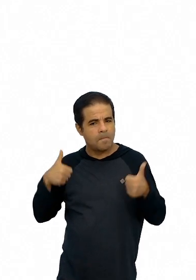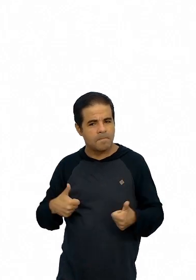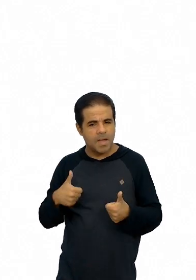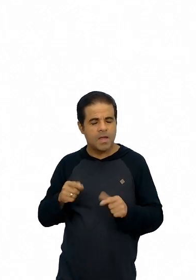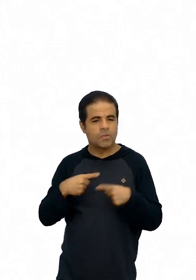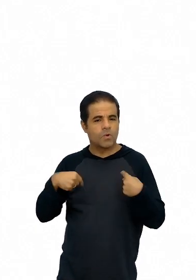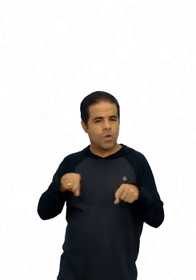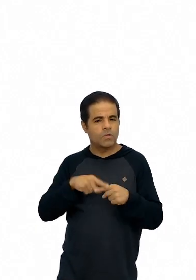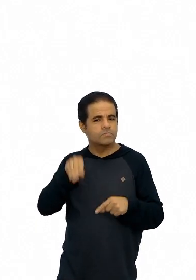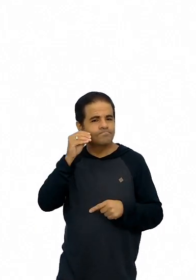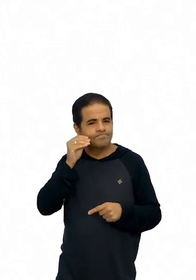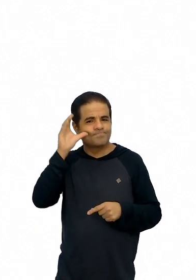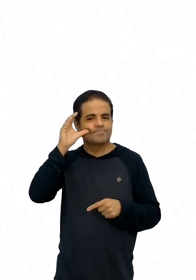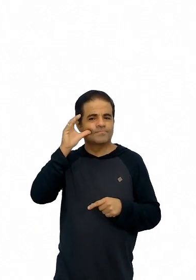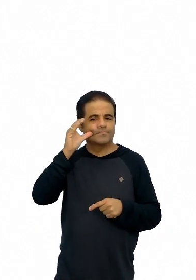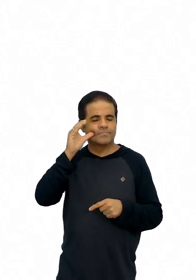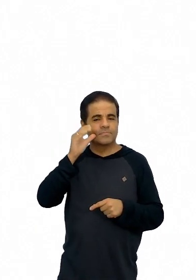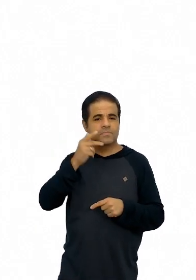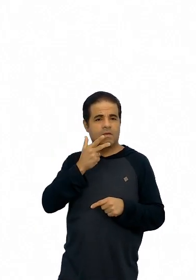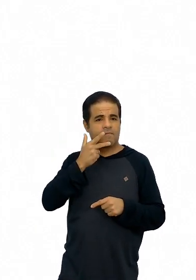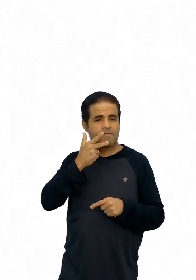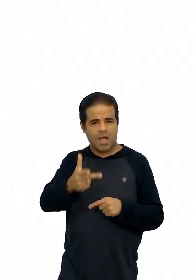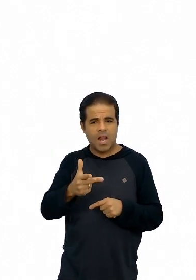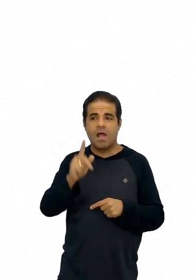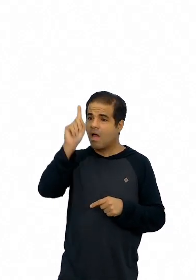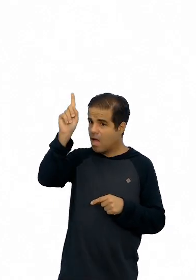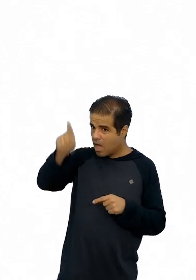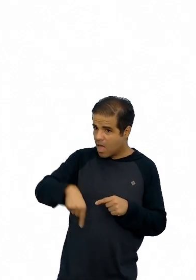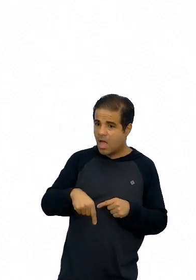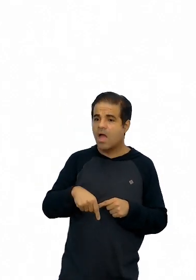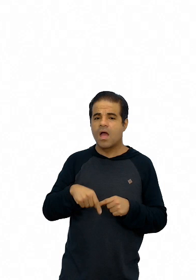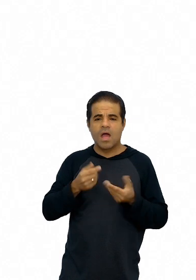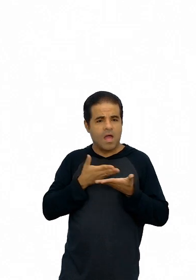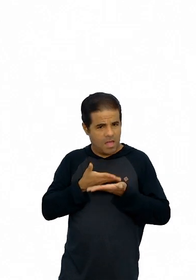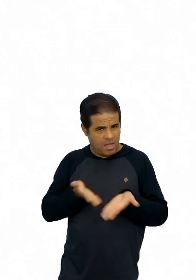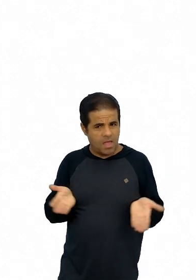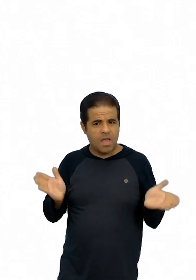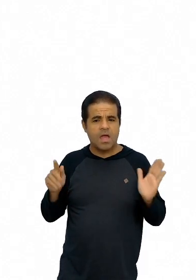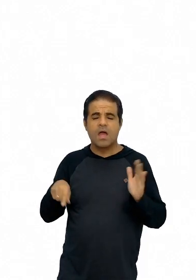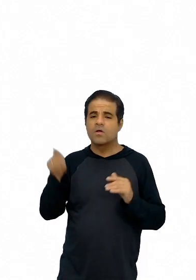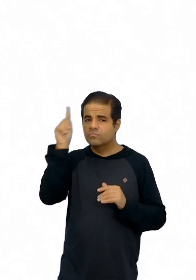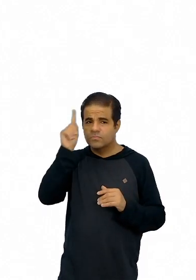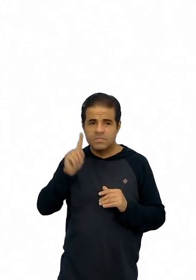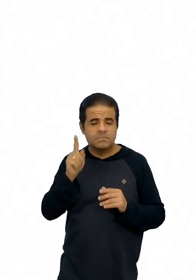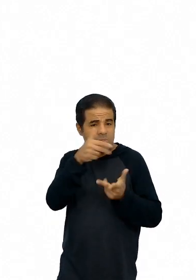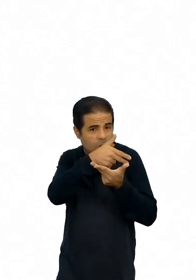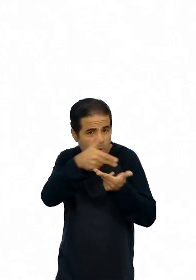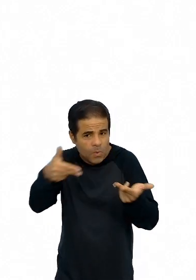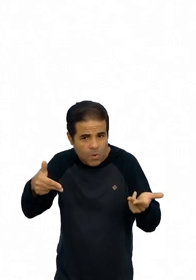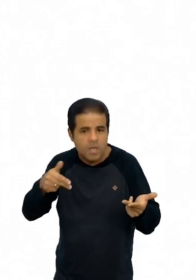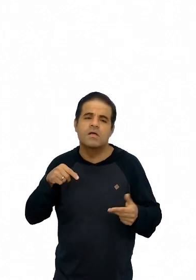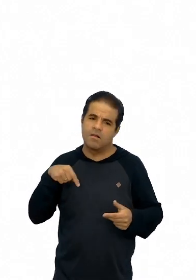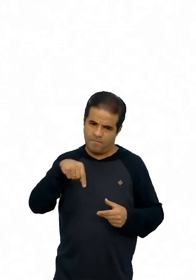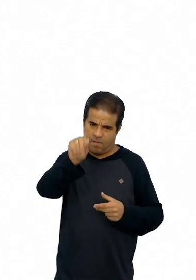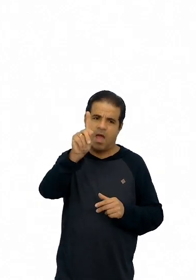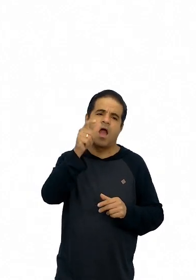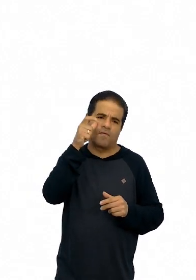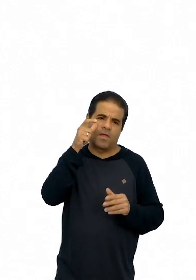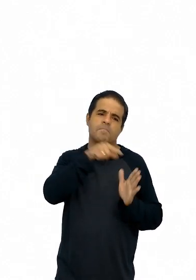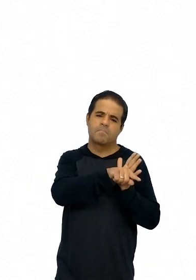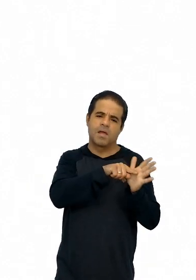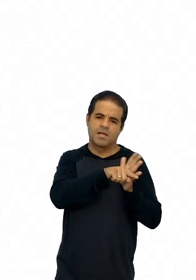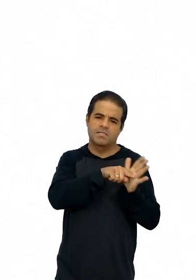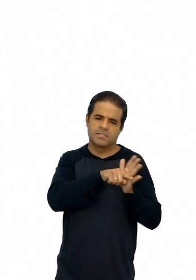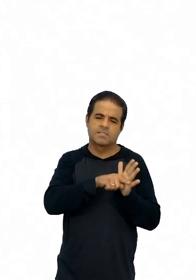nosso conhecimento e o estudante nos olha e fala, ah, professor também é humano, né? Ele também não sabe tal coisa e ele vai ter que pesquisar,